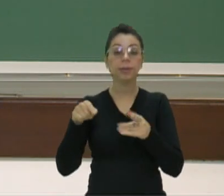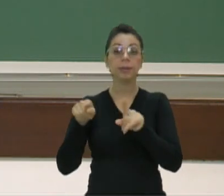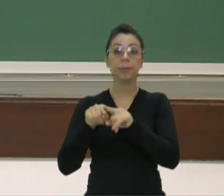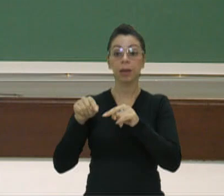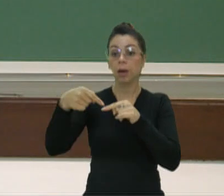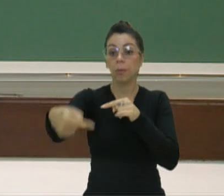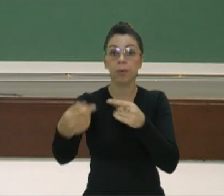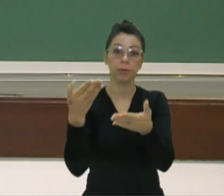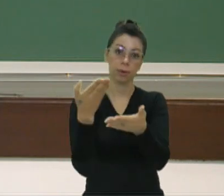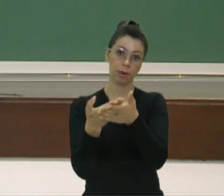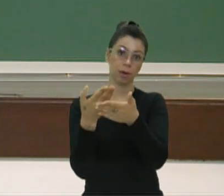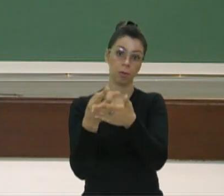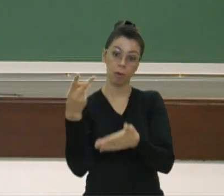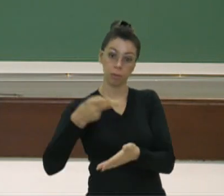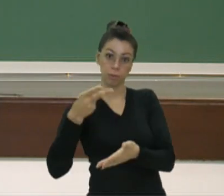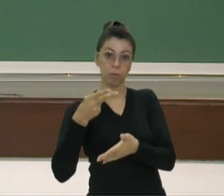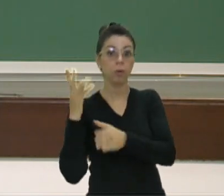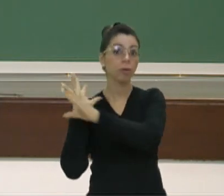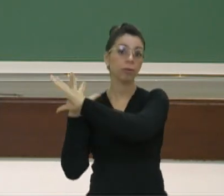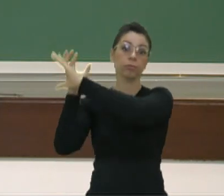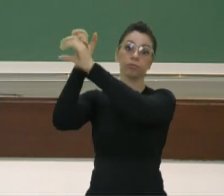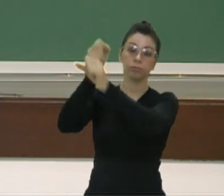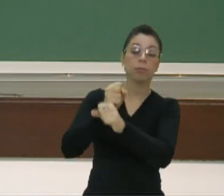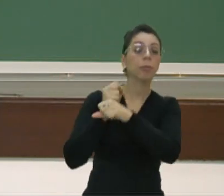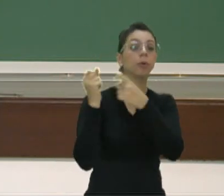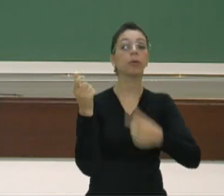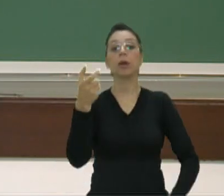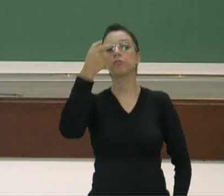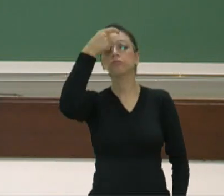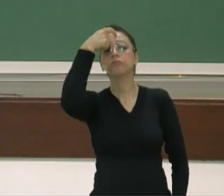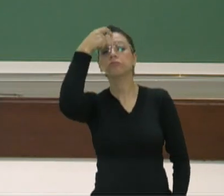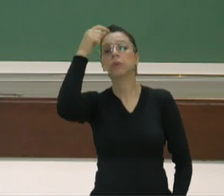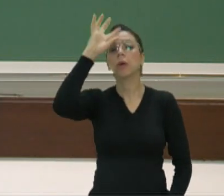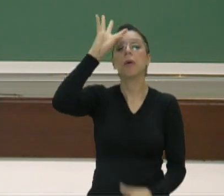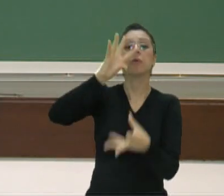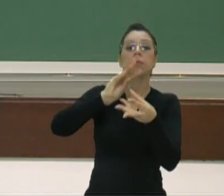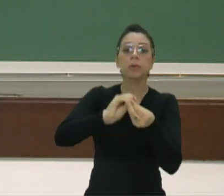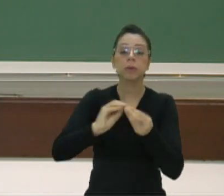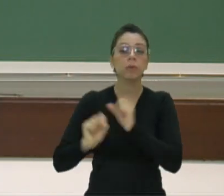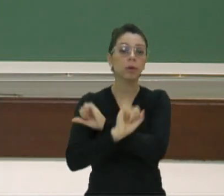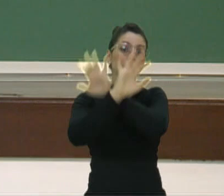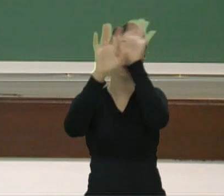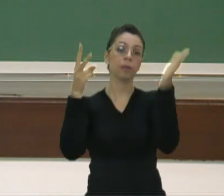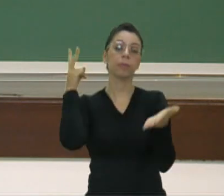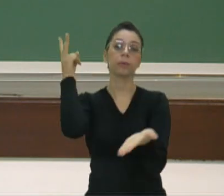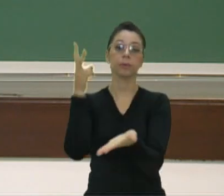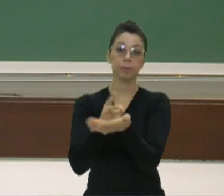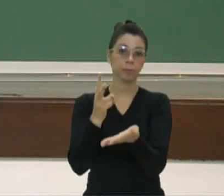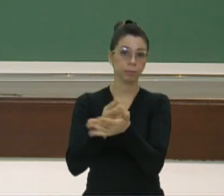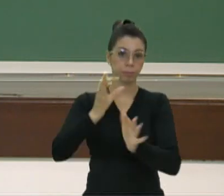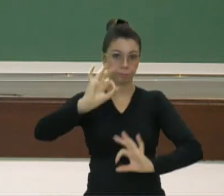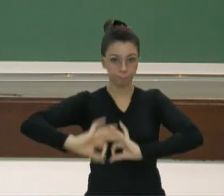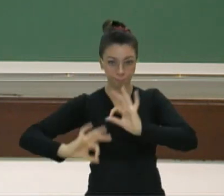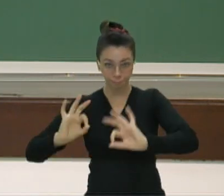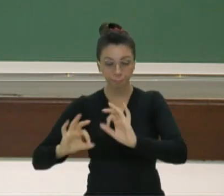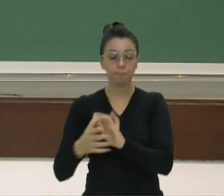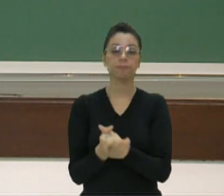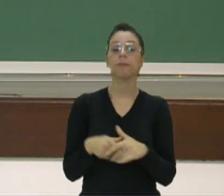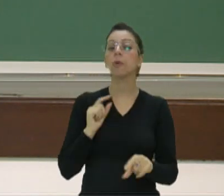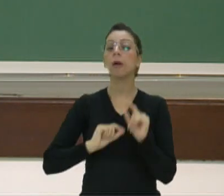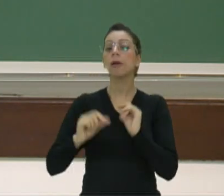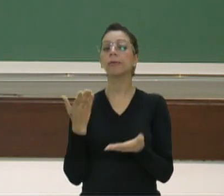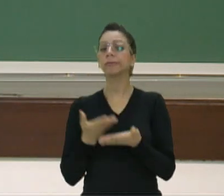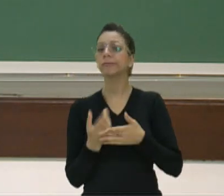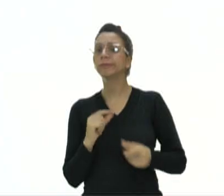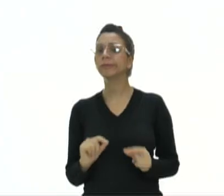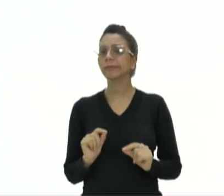itens importantes para que a gente tenha uma noção clara para darmos continuidade ao nosso planejamento. O que faremos